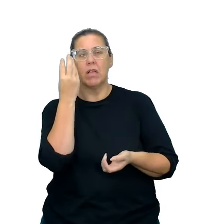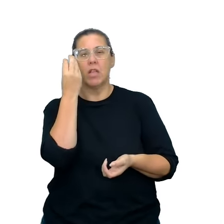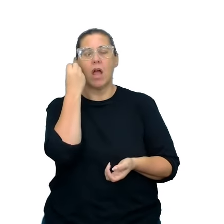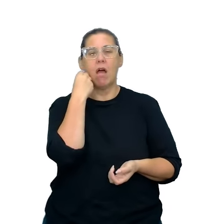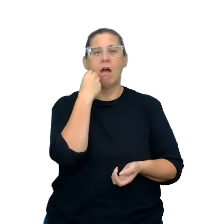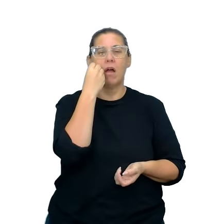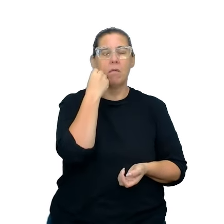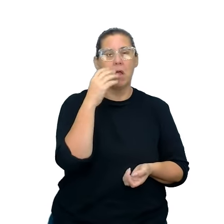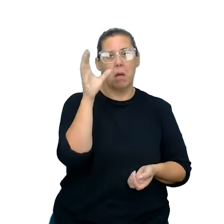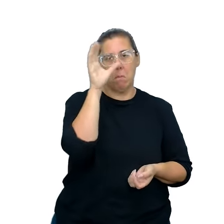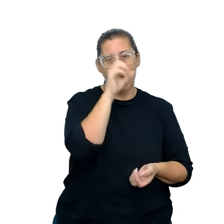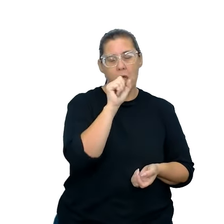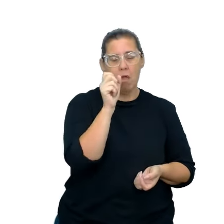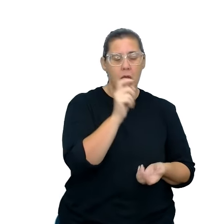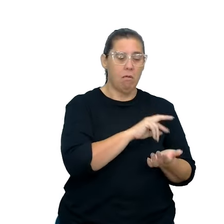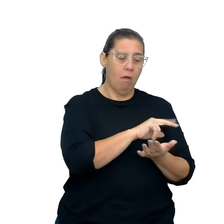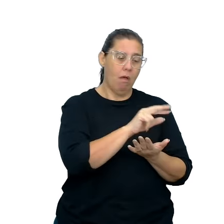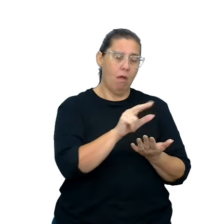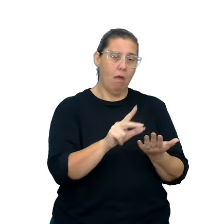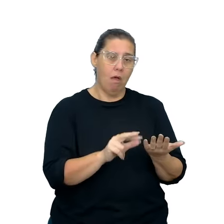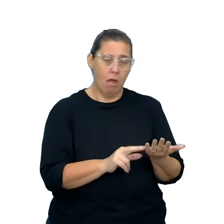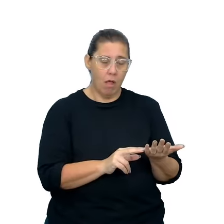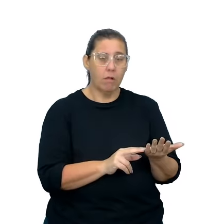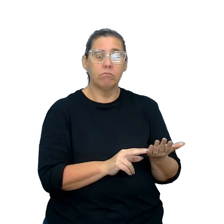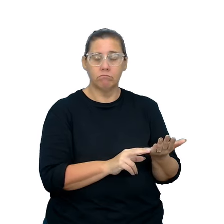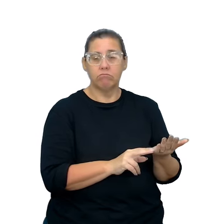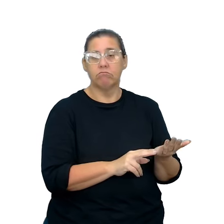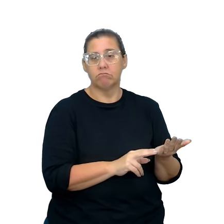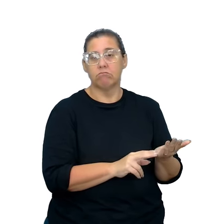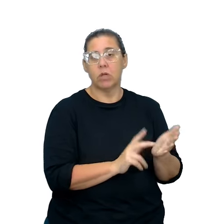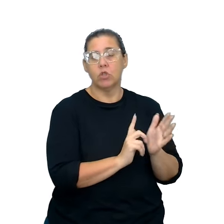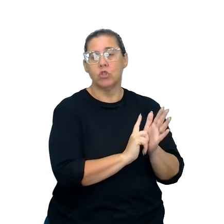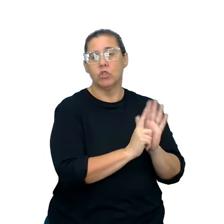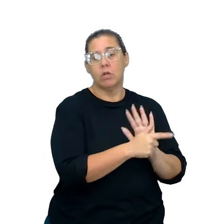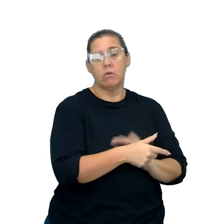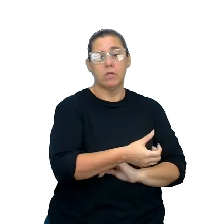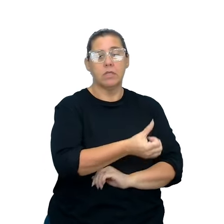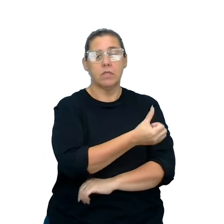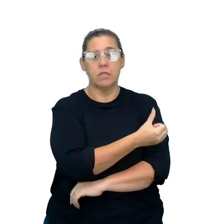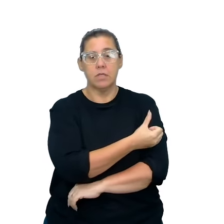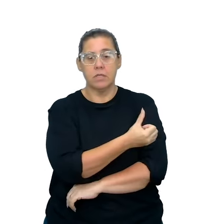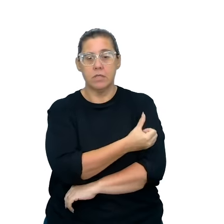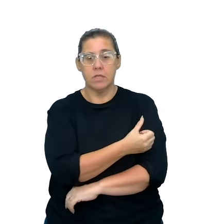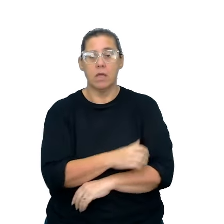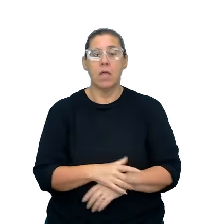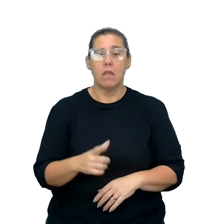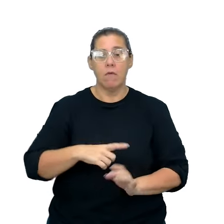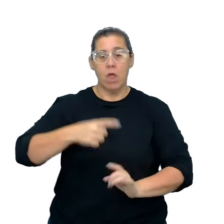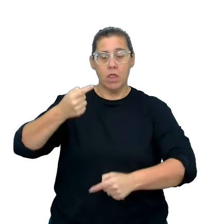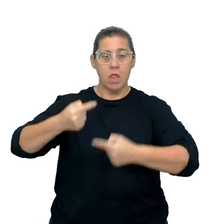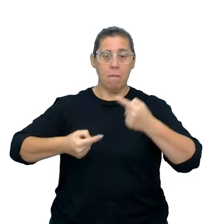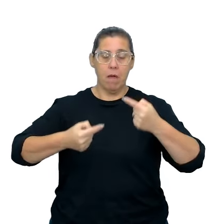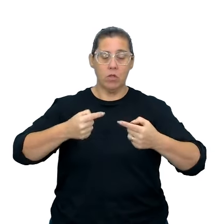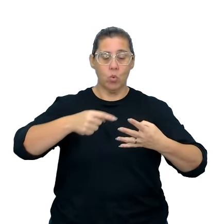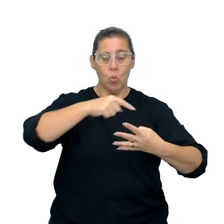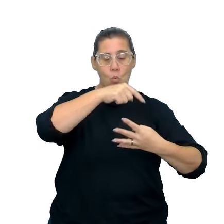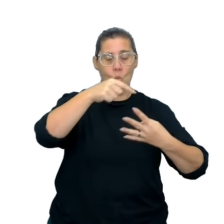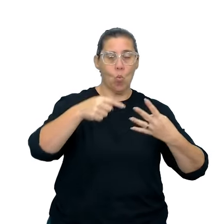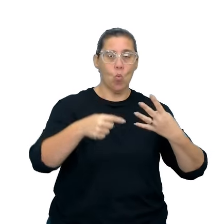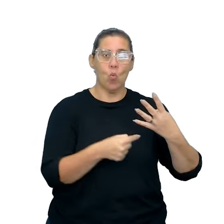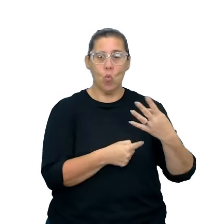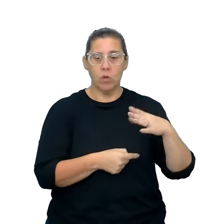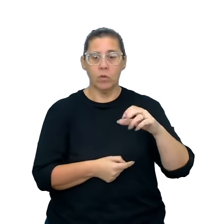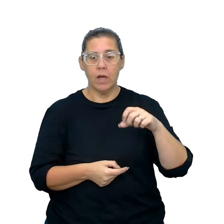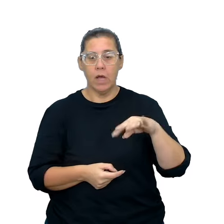de aprendizagem de variados gêneros no 6º ano, a Marília escolheu o debate em 4 cantos. É